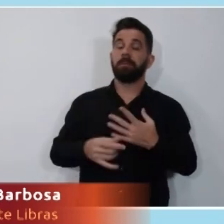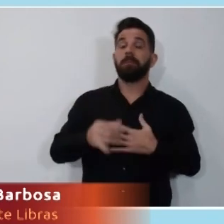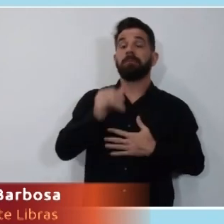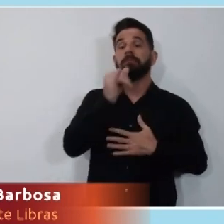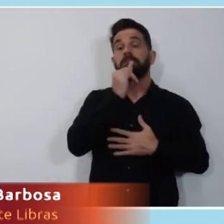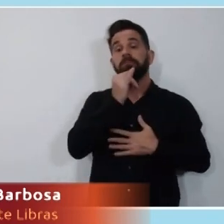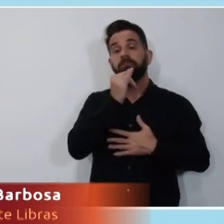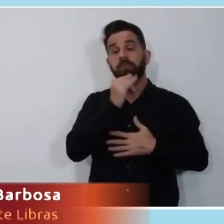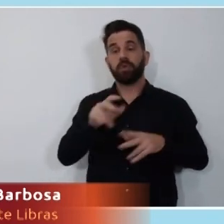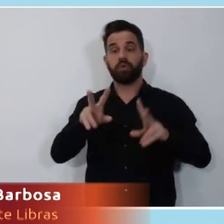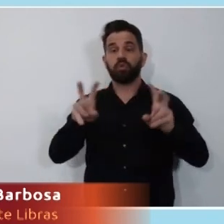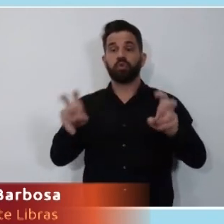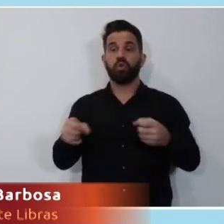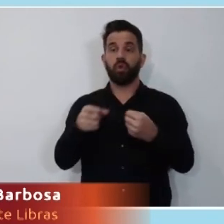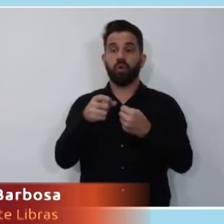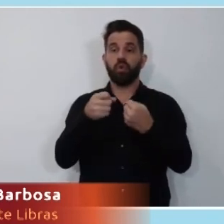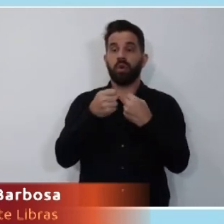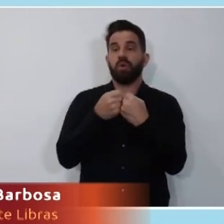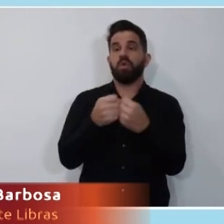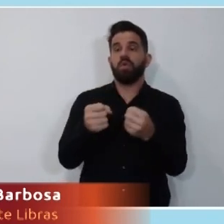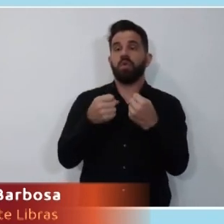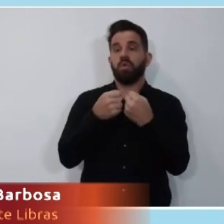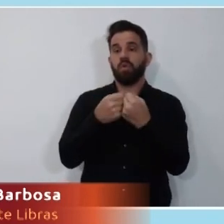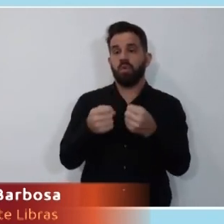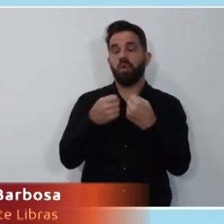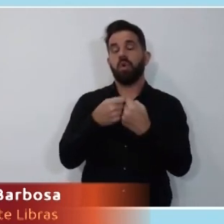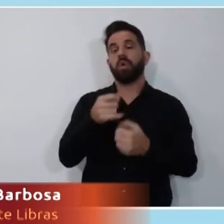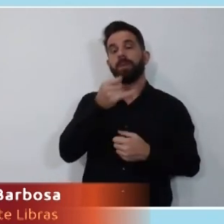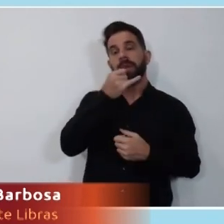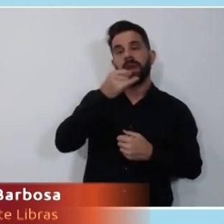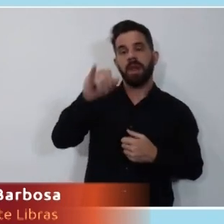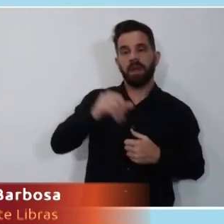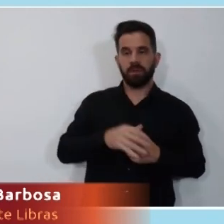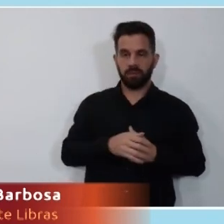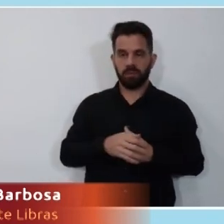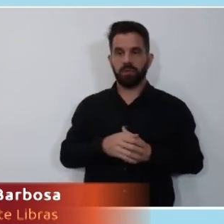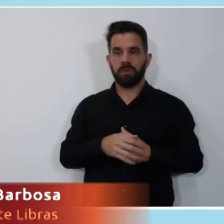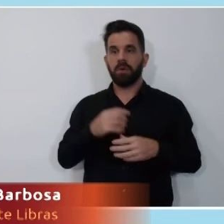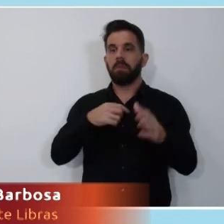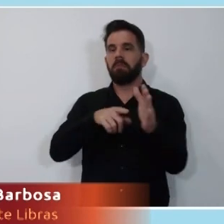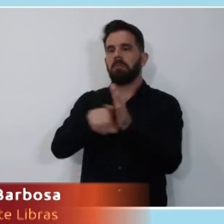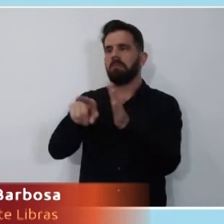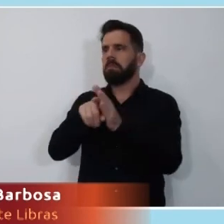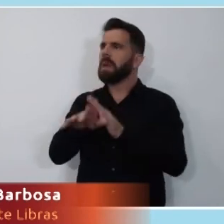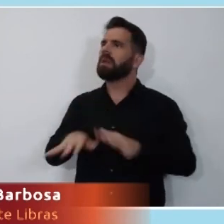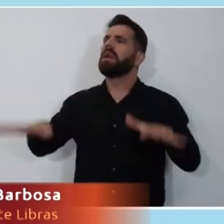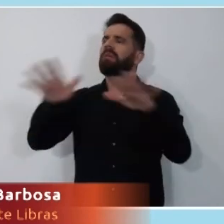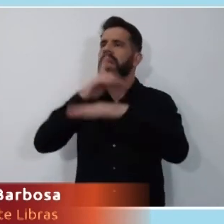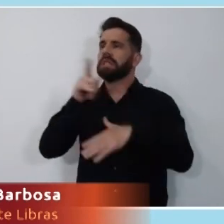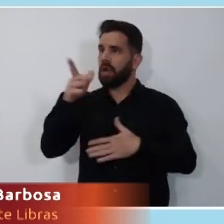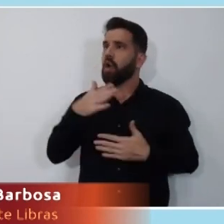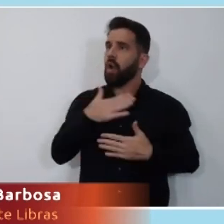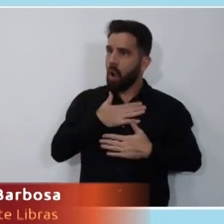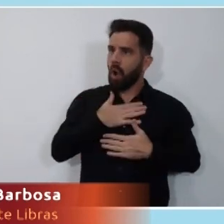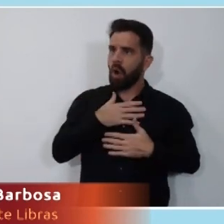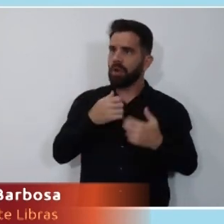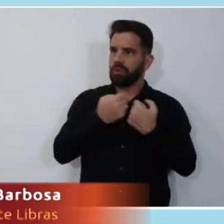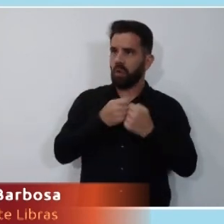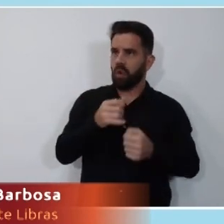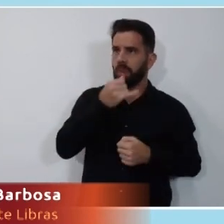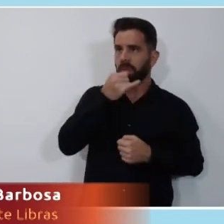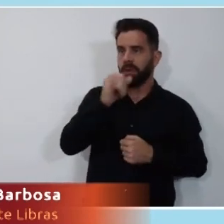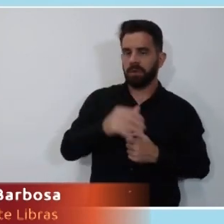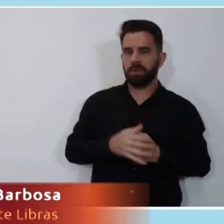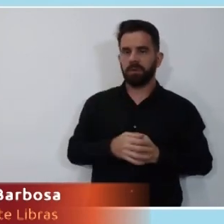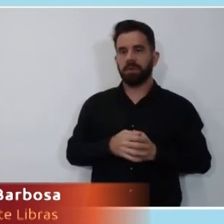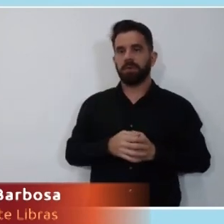uma pesquisa hoje em dia e perguntasse às pessoas o que acham do ônibus elétrico, com certeza todo mundo vai falar que gosta. E qualquer nova tecnologia vai causar